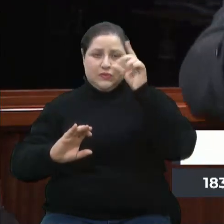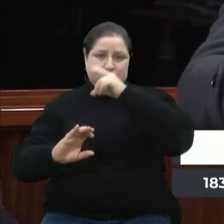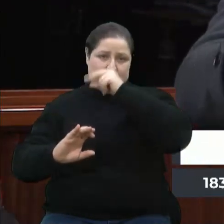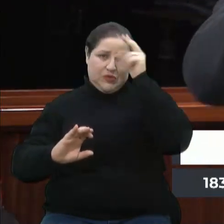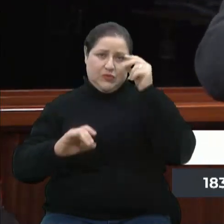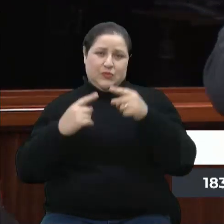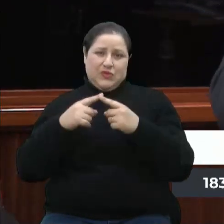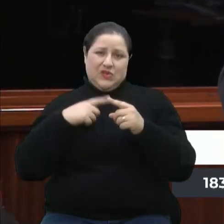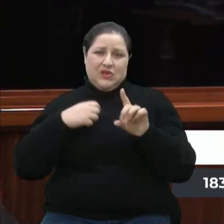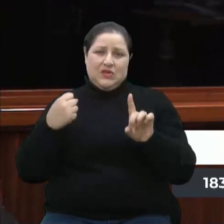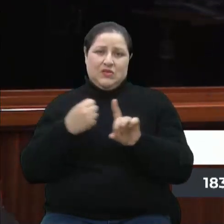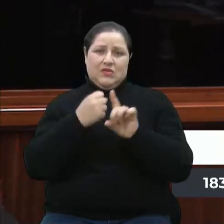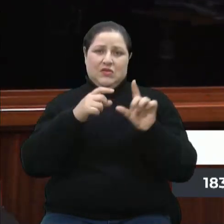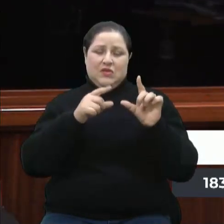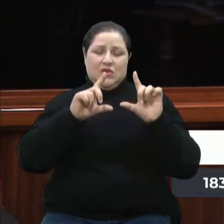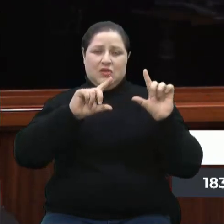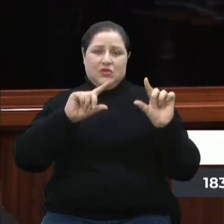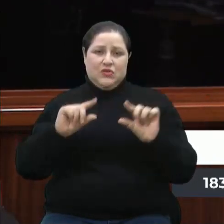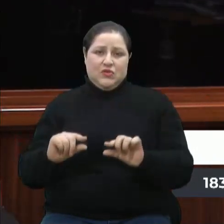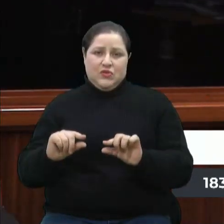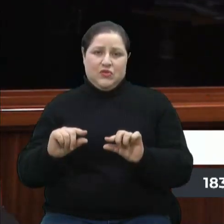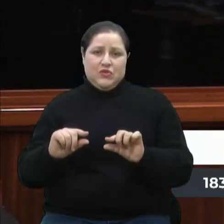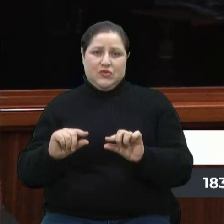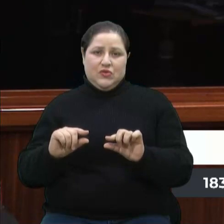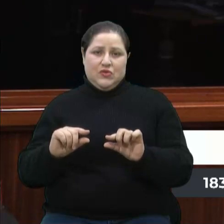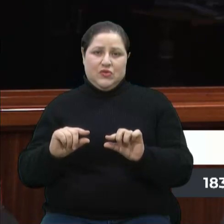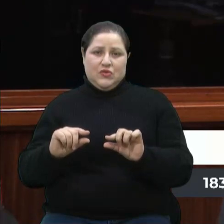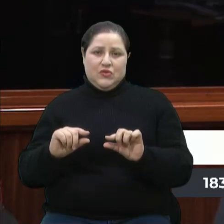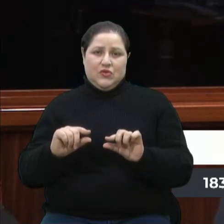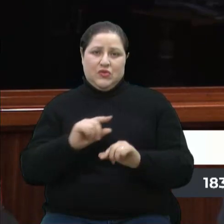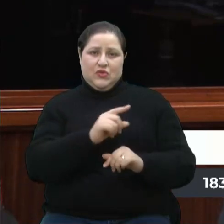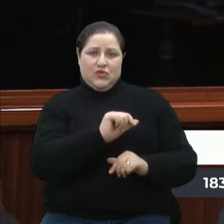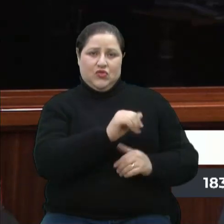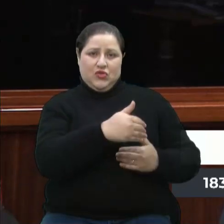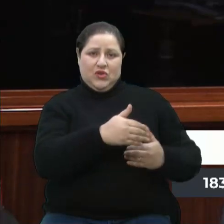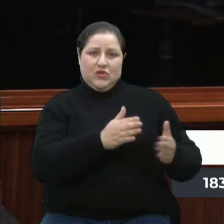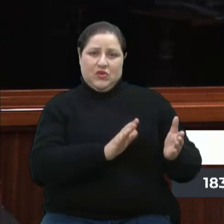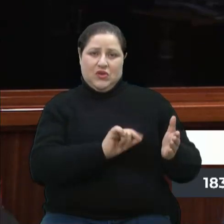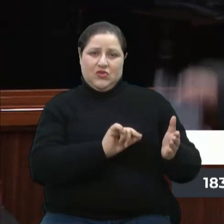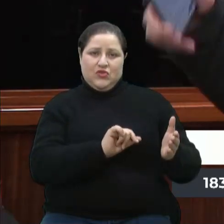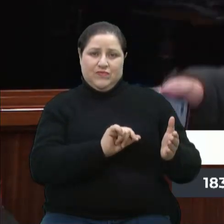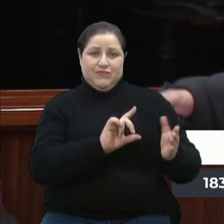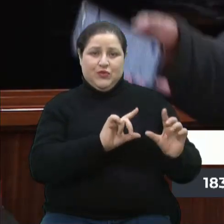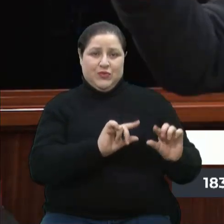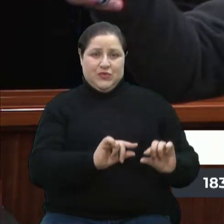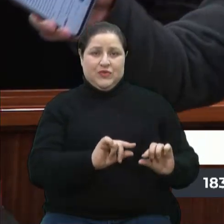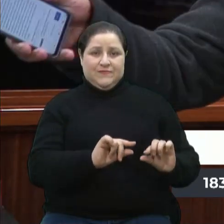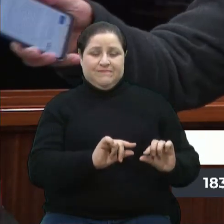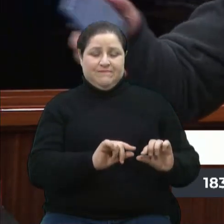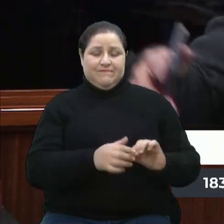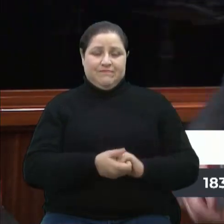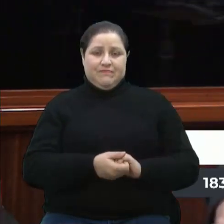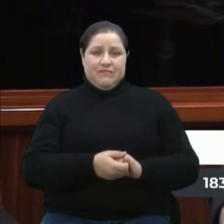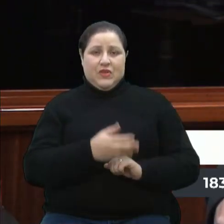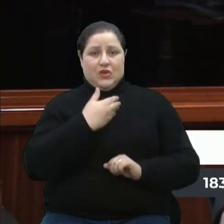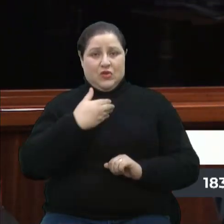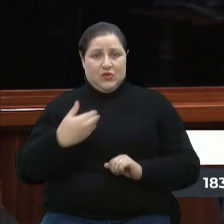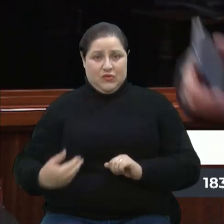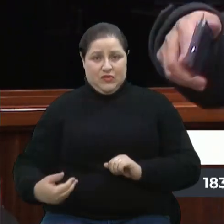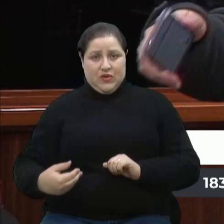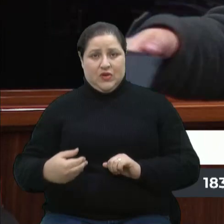impactar diretamente na redução de caixa. A redução de caixa para o governo